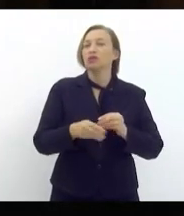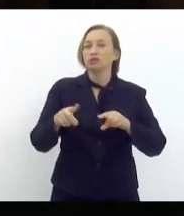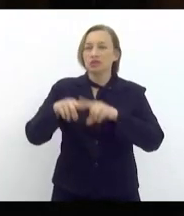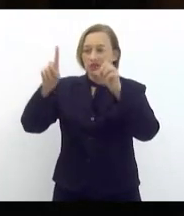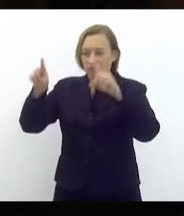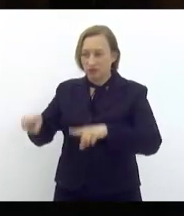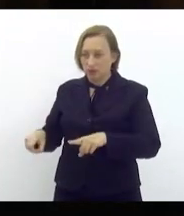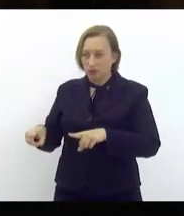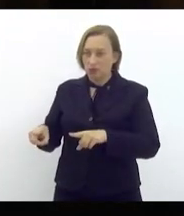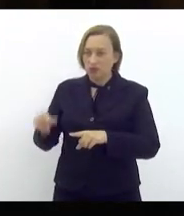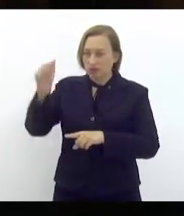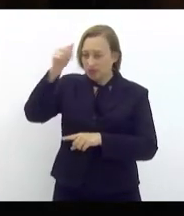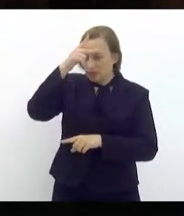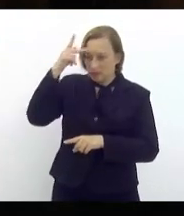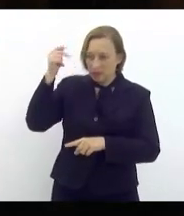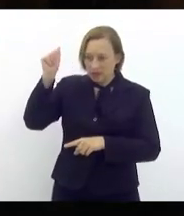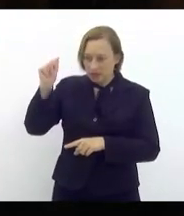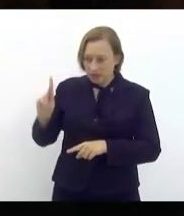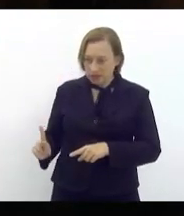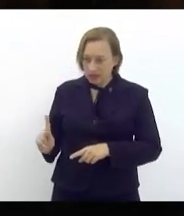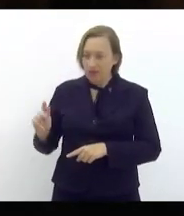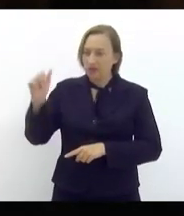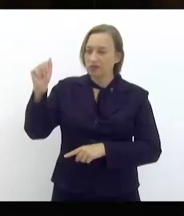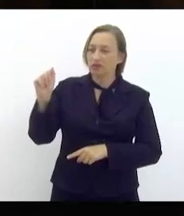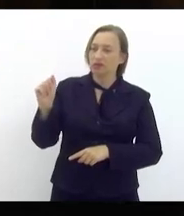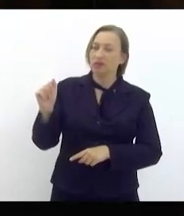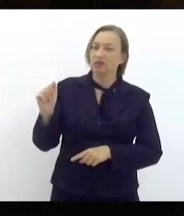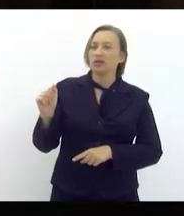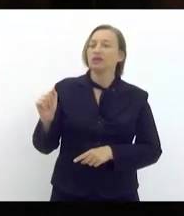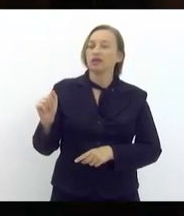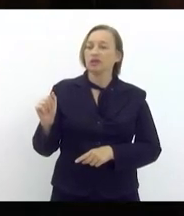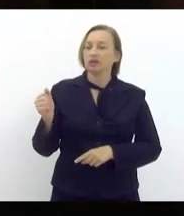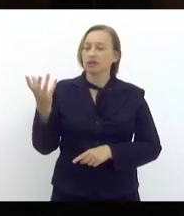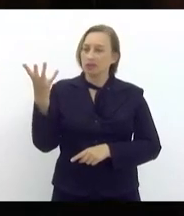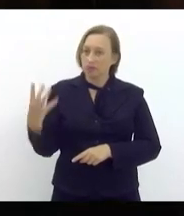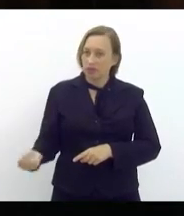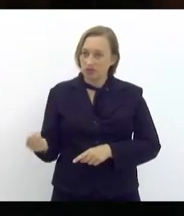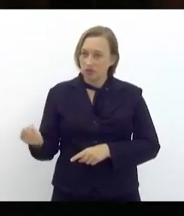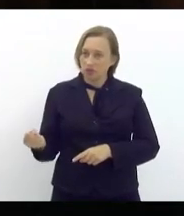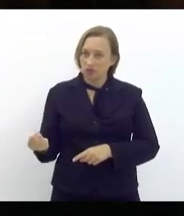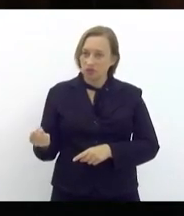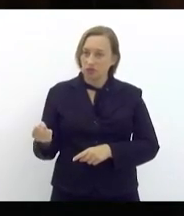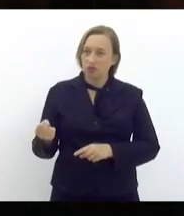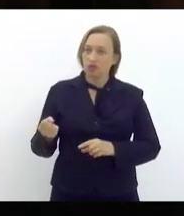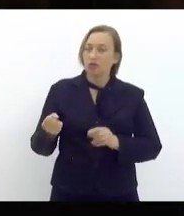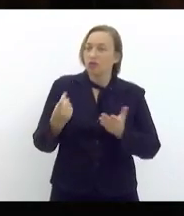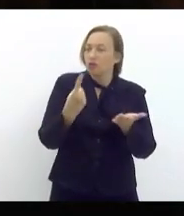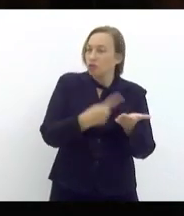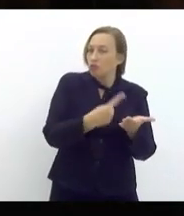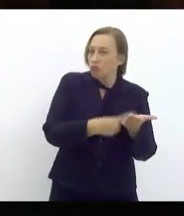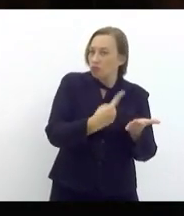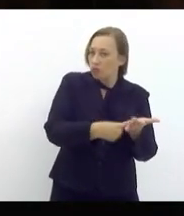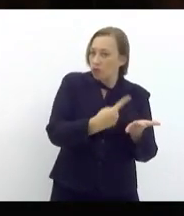inativos e pensionistas do estado do Rio de Janeiro mantendo assim os termos do acordo